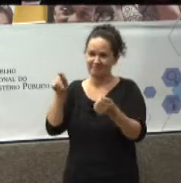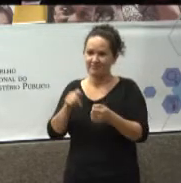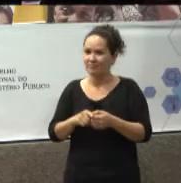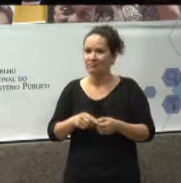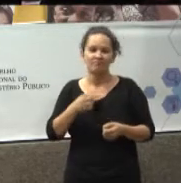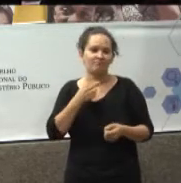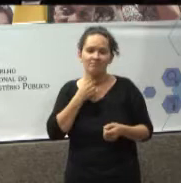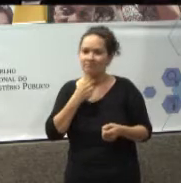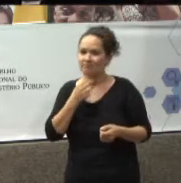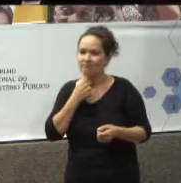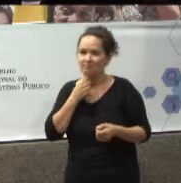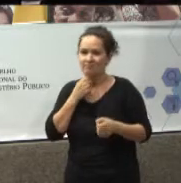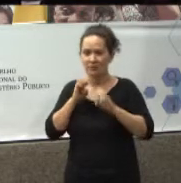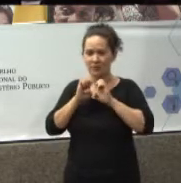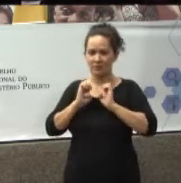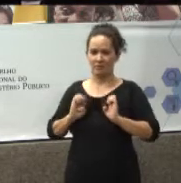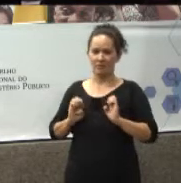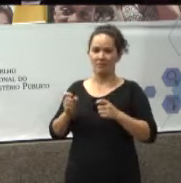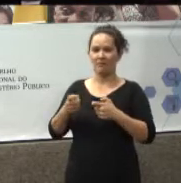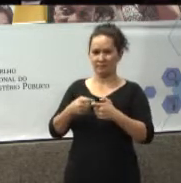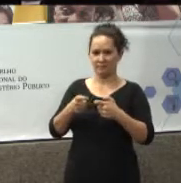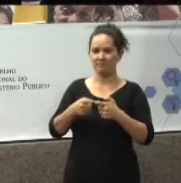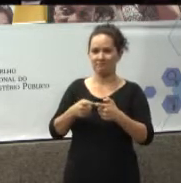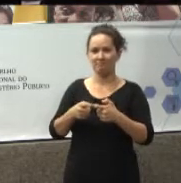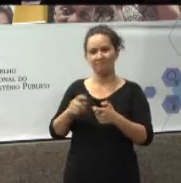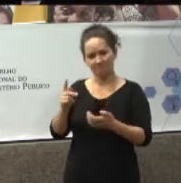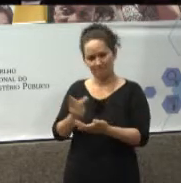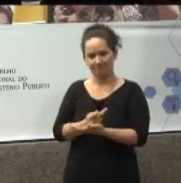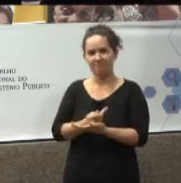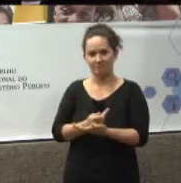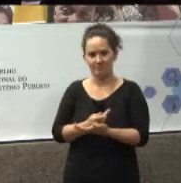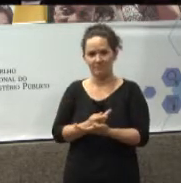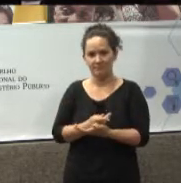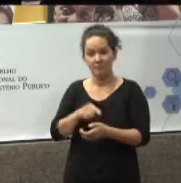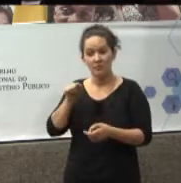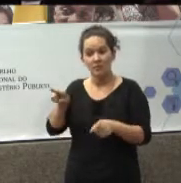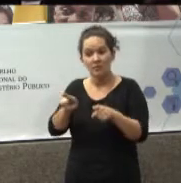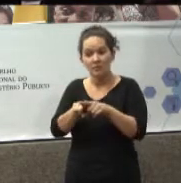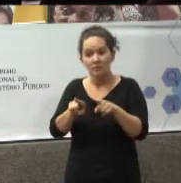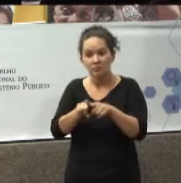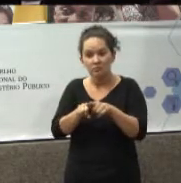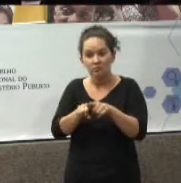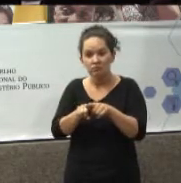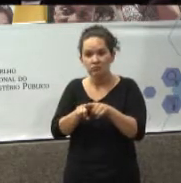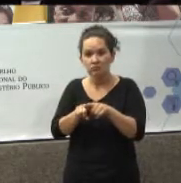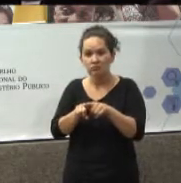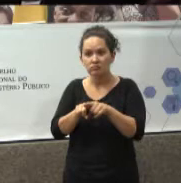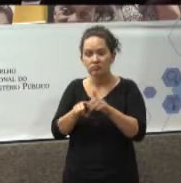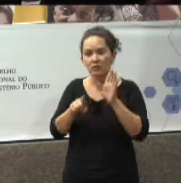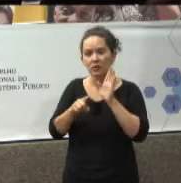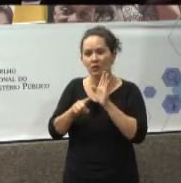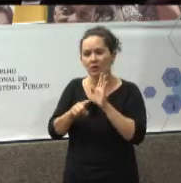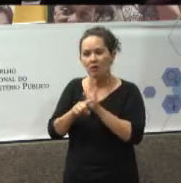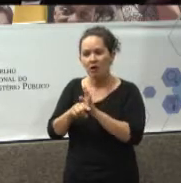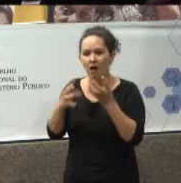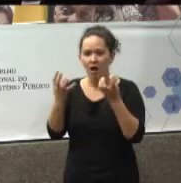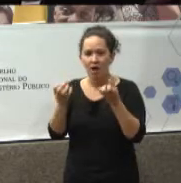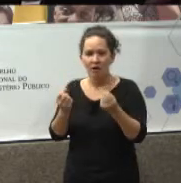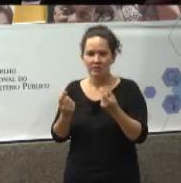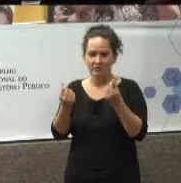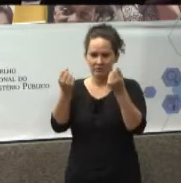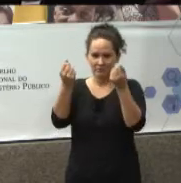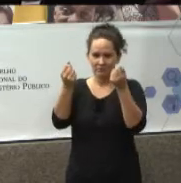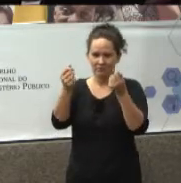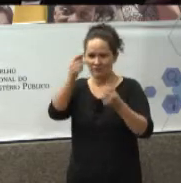eo código de ética médica aqui também as ofereceu aceitar remuneração e paciente encaminhado